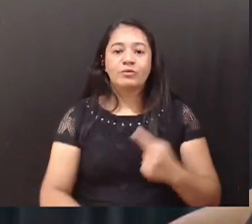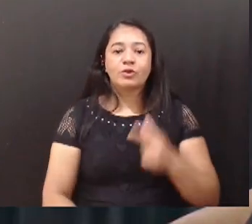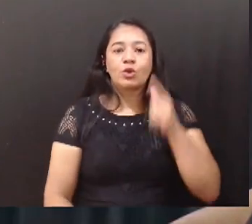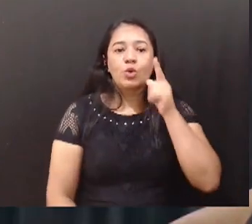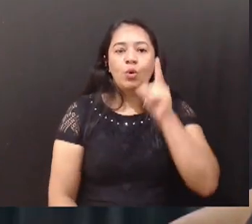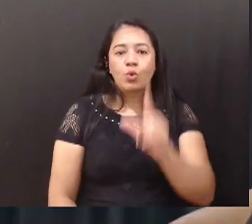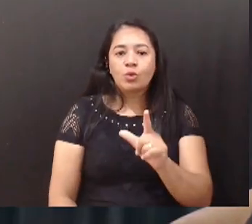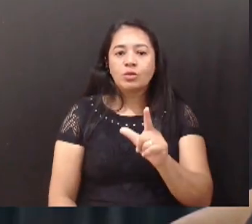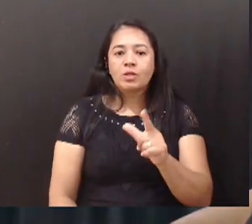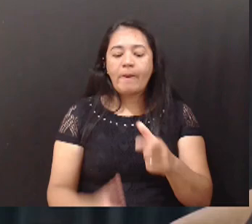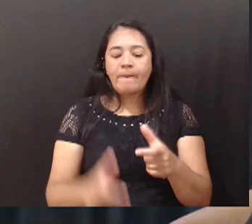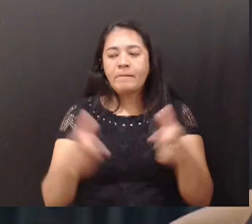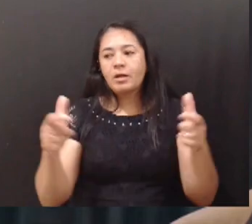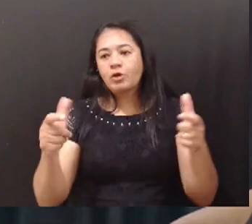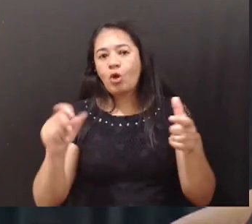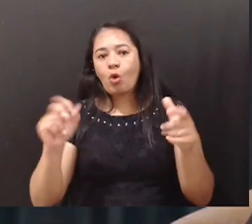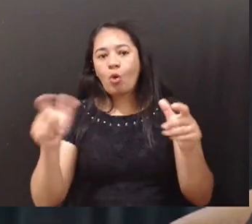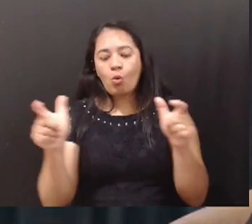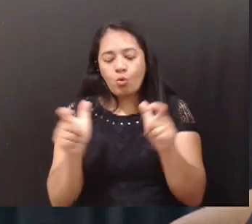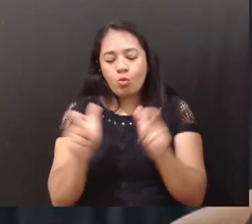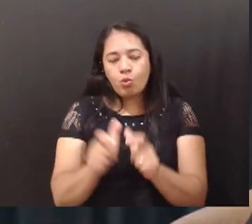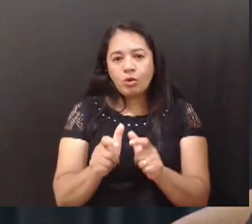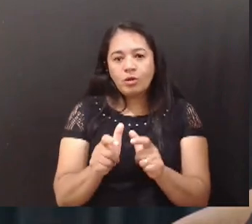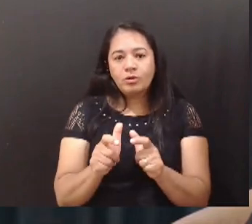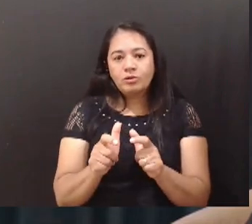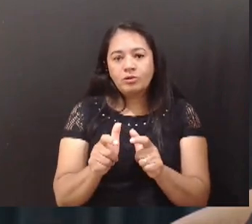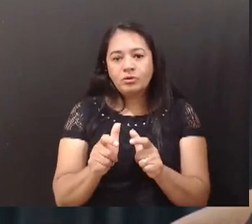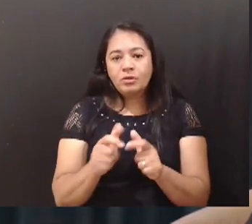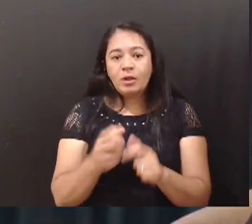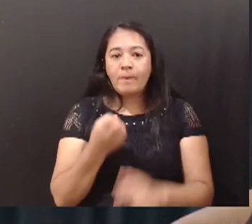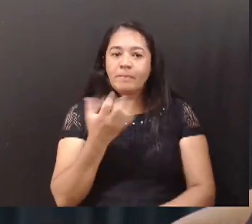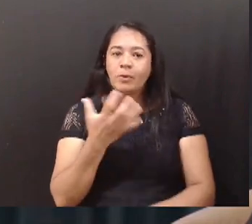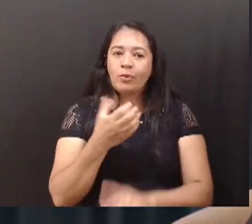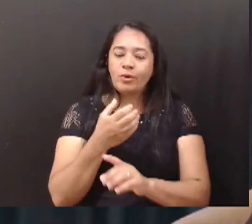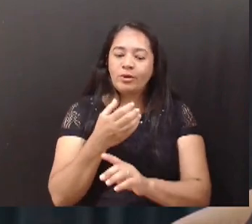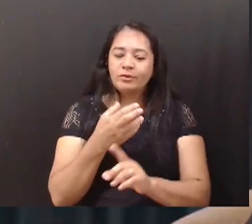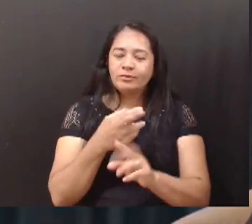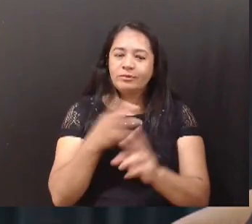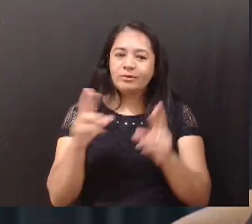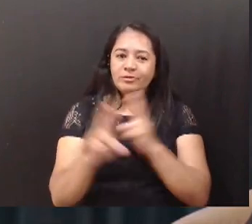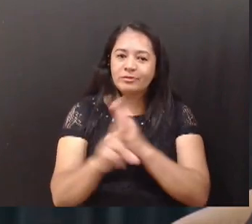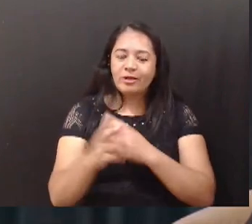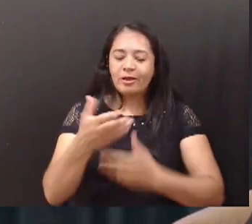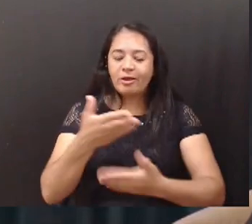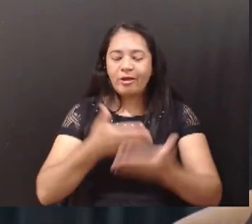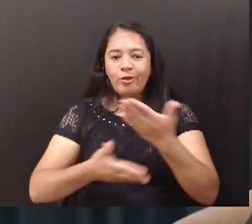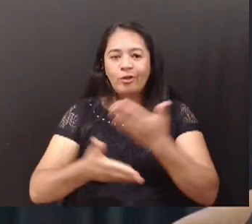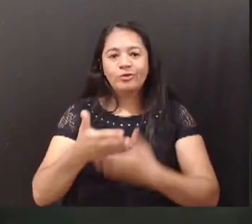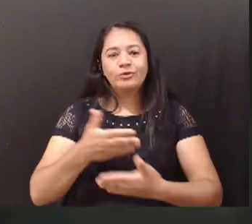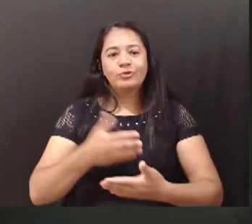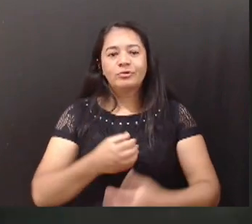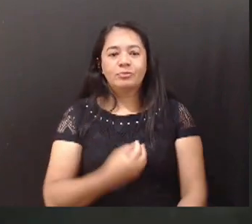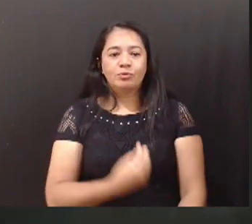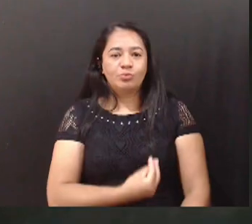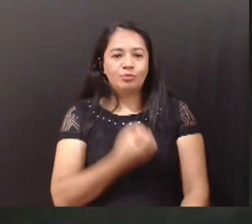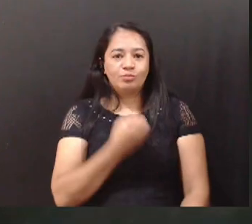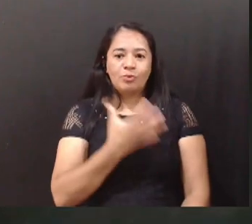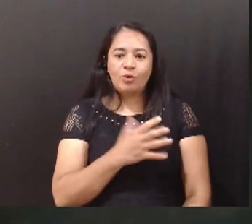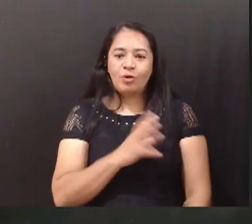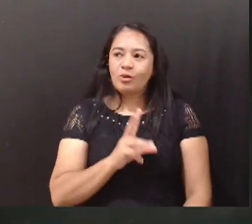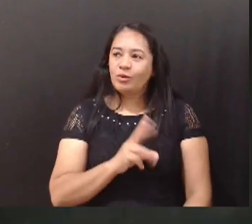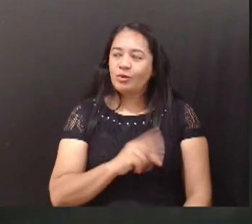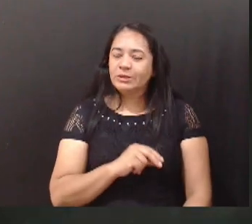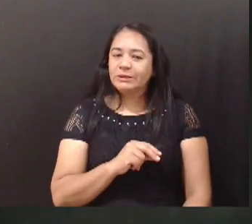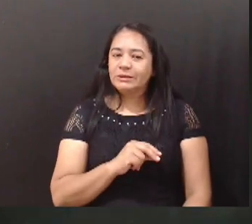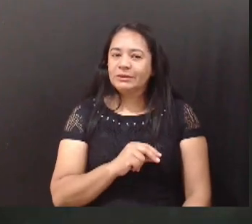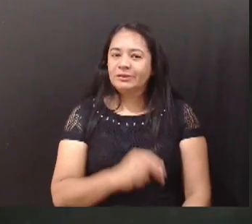ou menor medida, estabelecer boas relações e ter uma vida boa, socialmente falando. Uau!